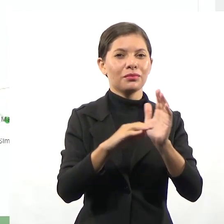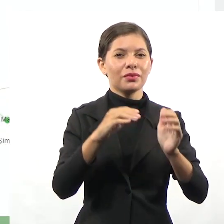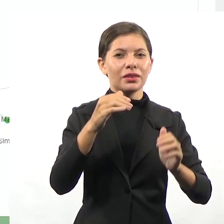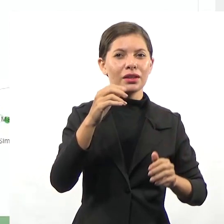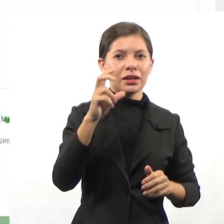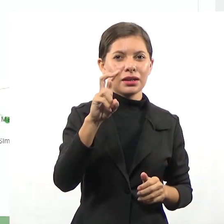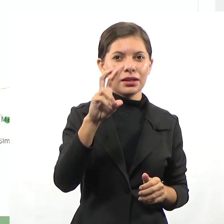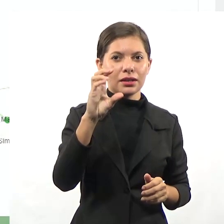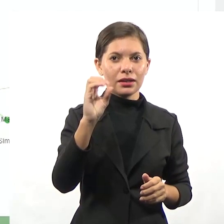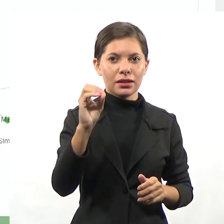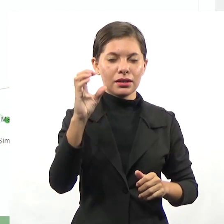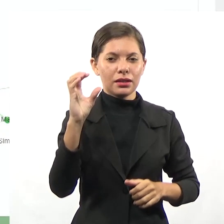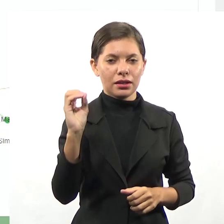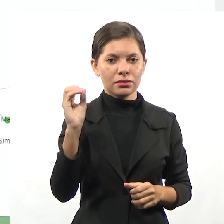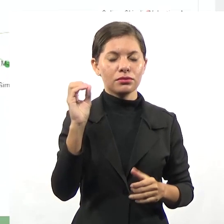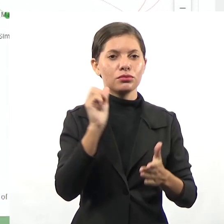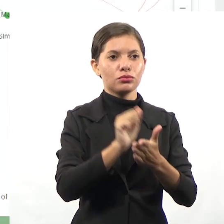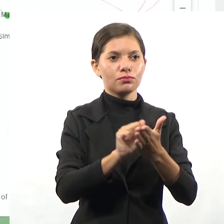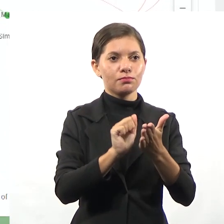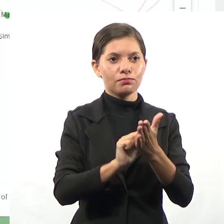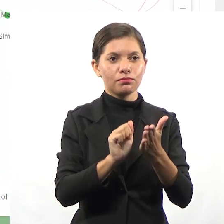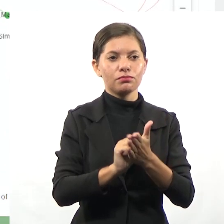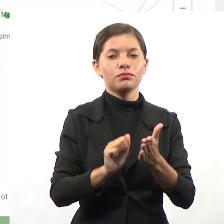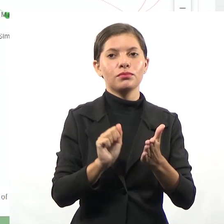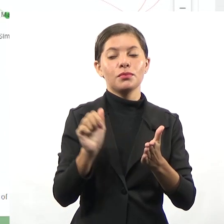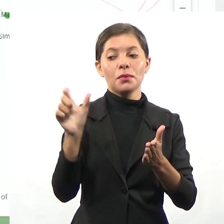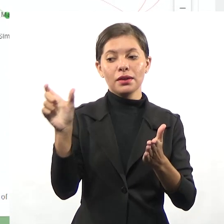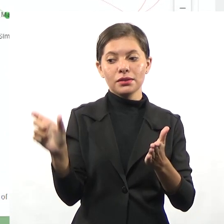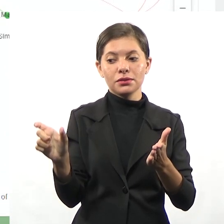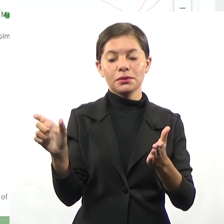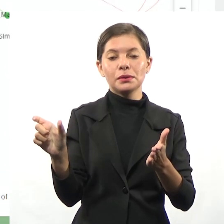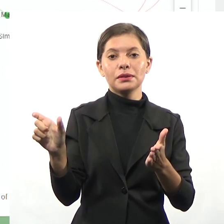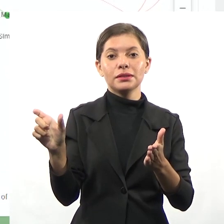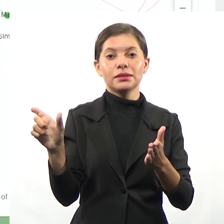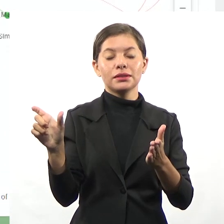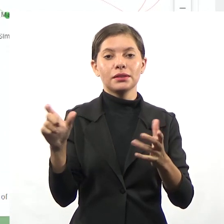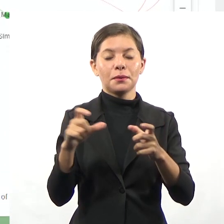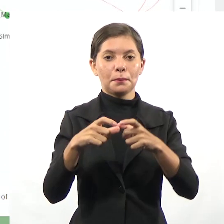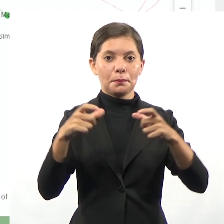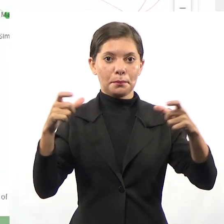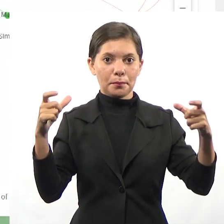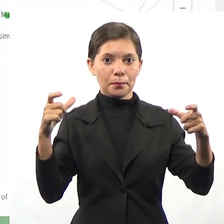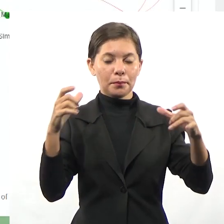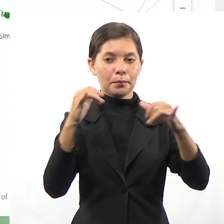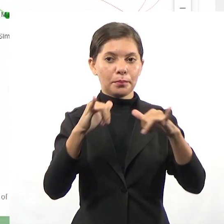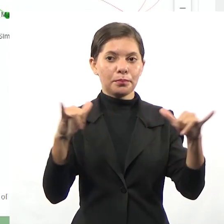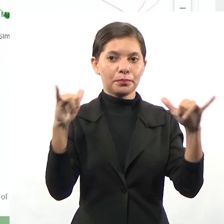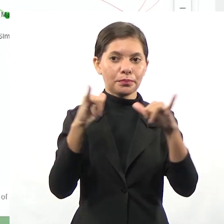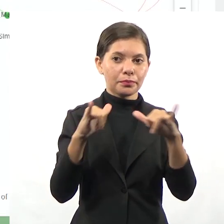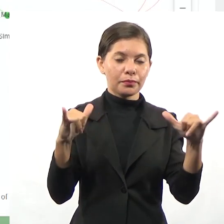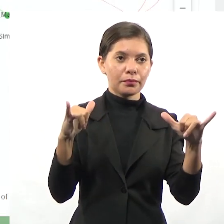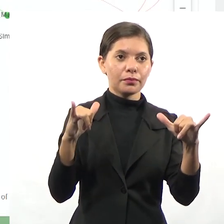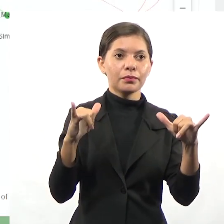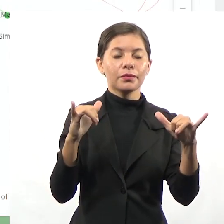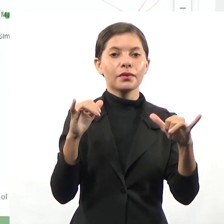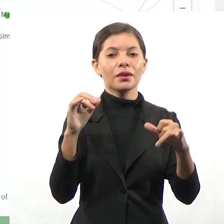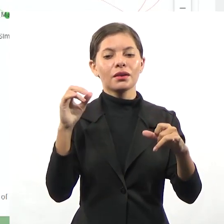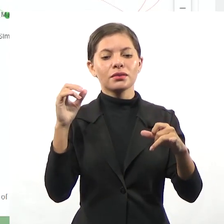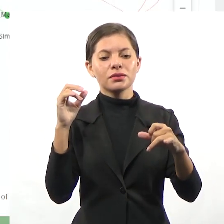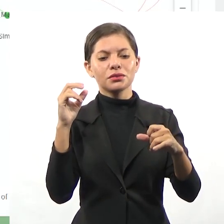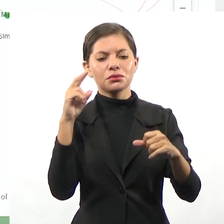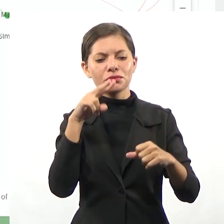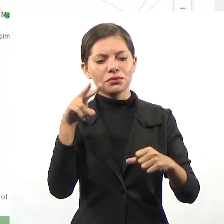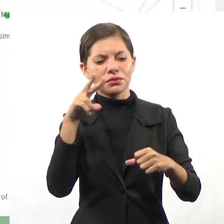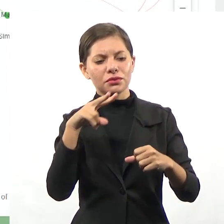consigo verificar a rede de publicação feita. Então eu tenho o Emerson Augusto de Medeiros, ele escreveu textos